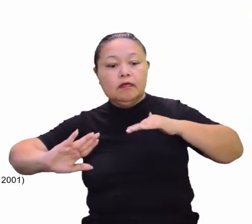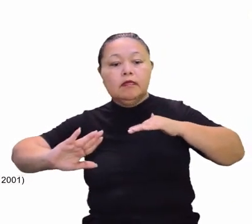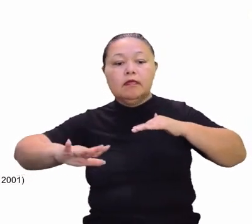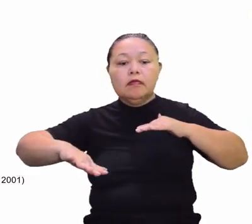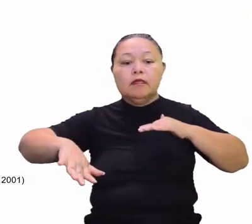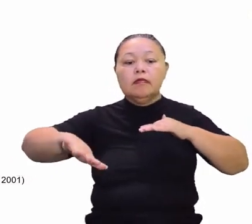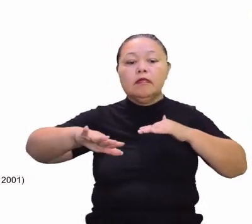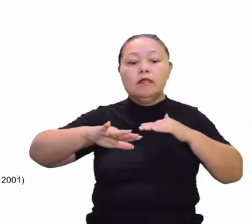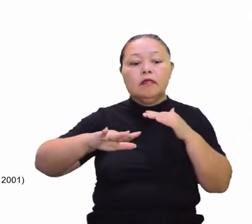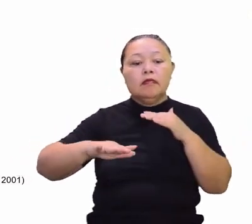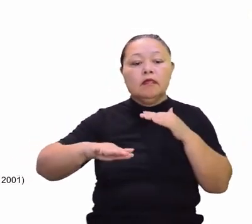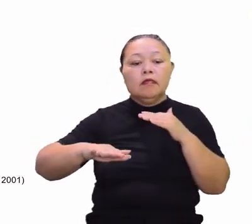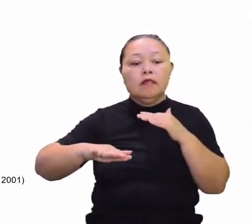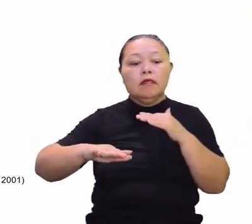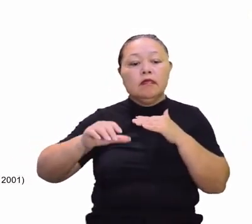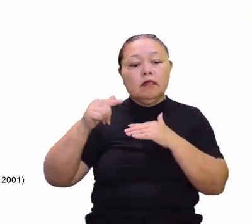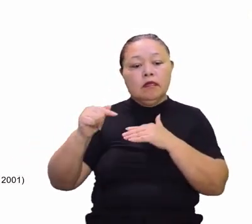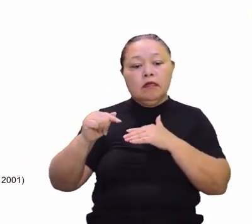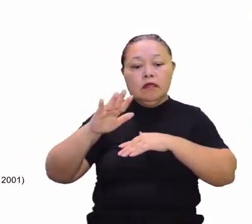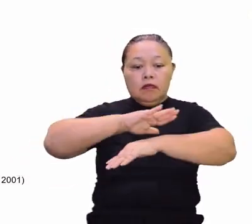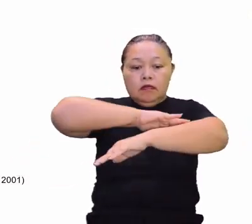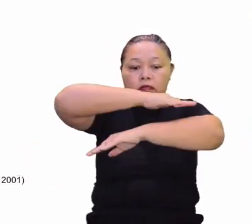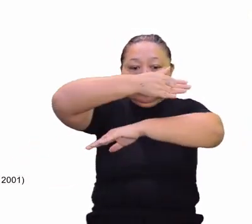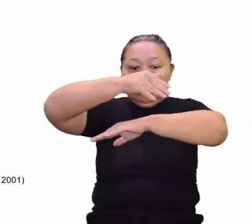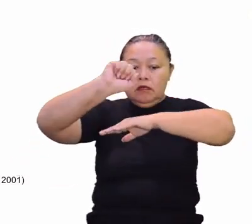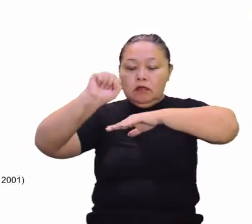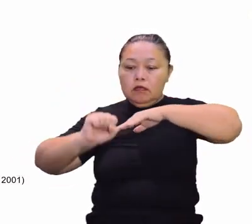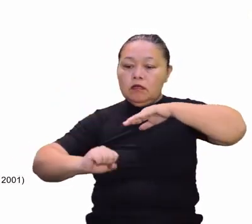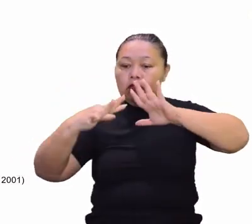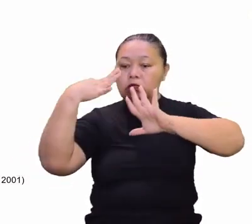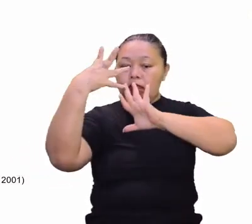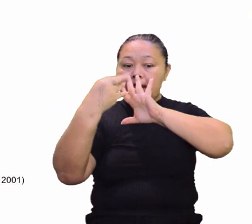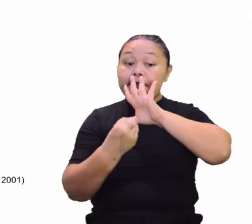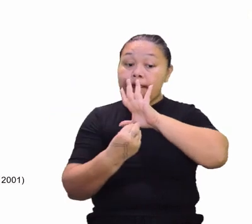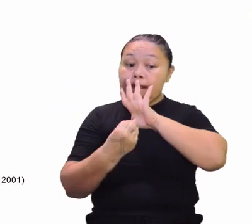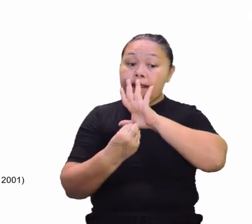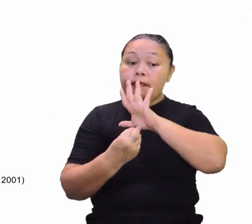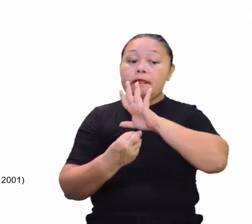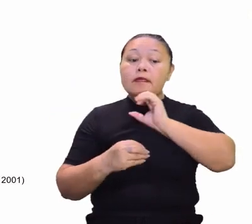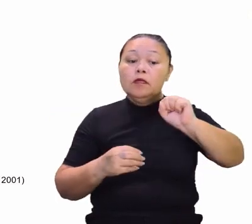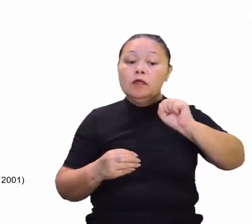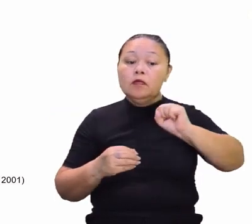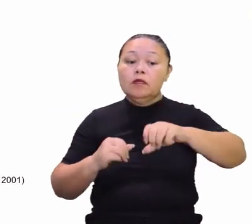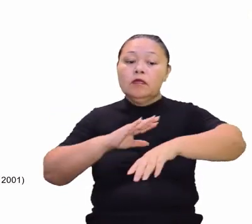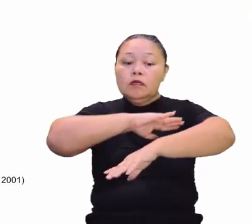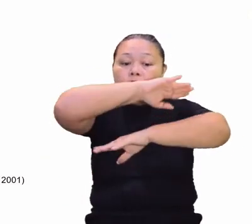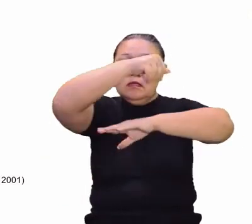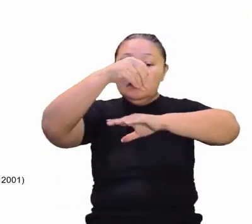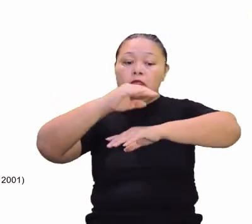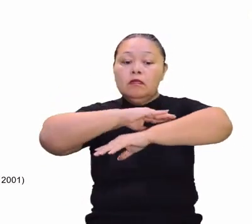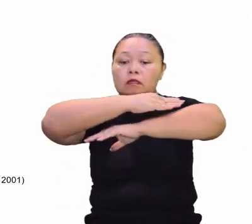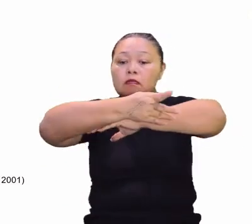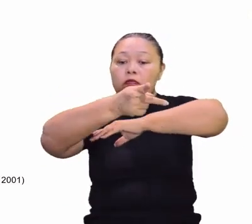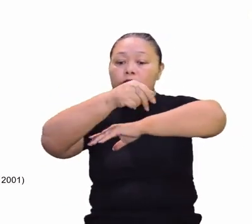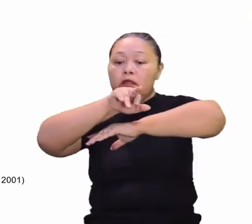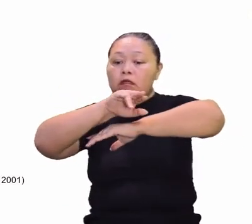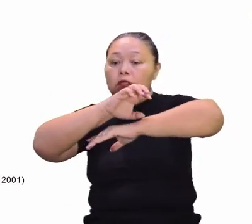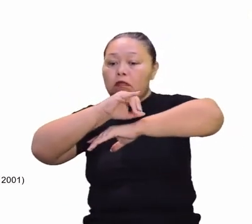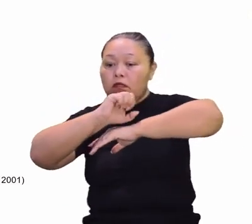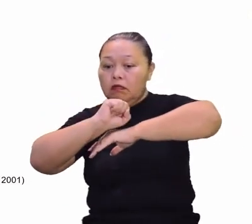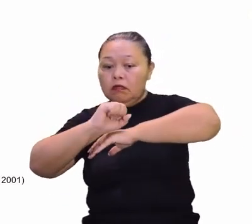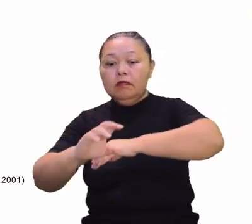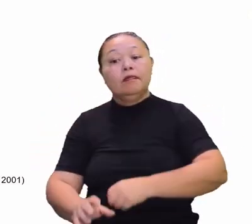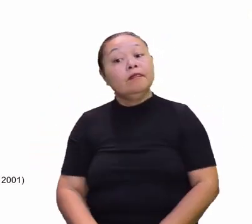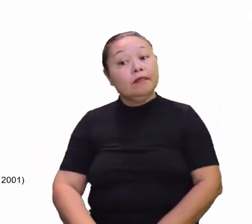de depressões. E 7, planalto do sul da Amazônia. 8, planaltos e chapada dos